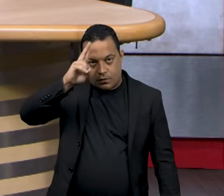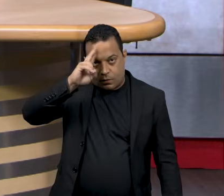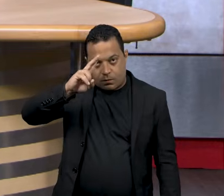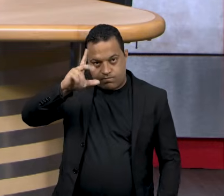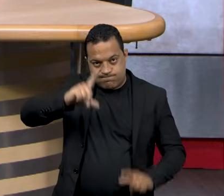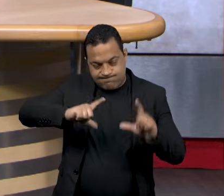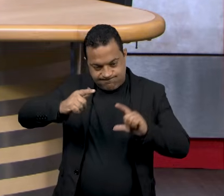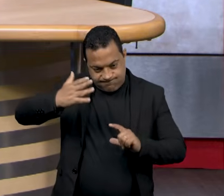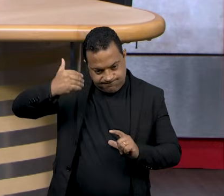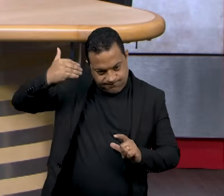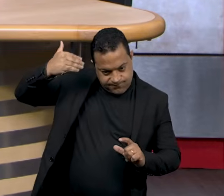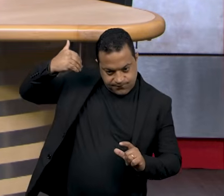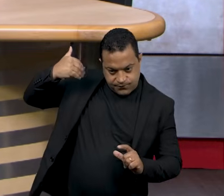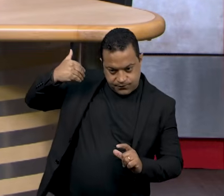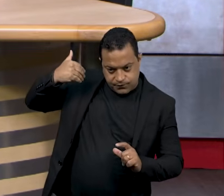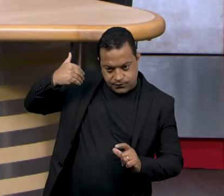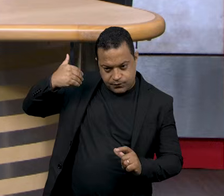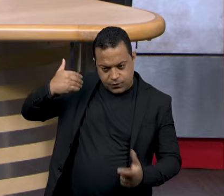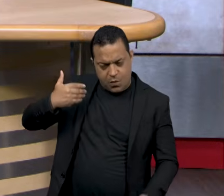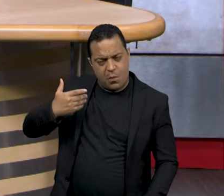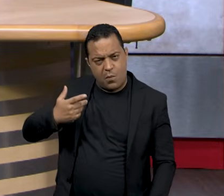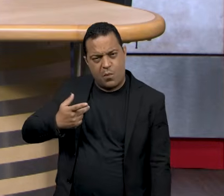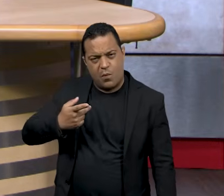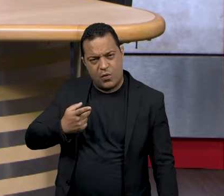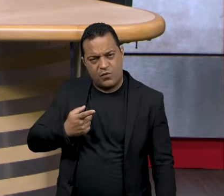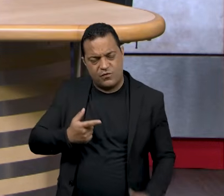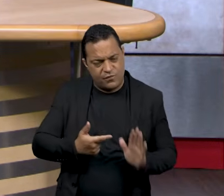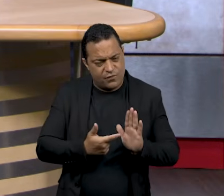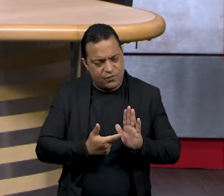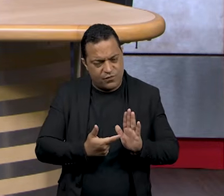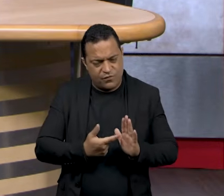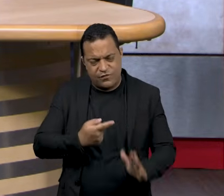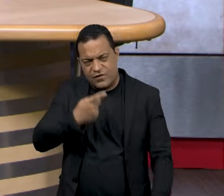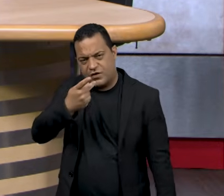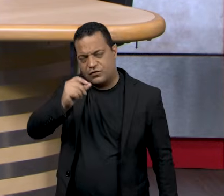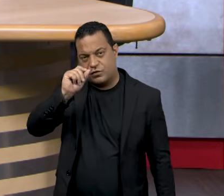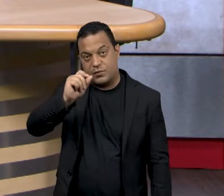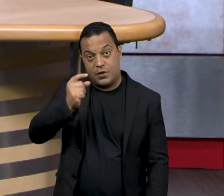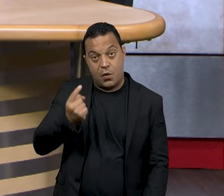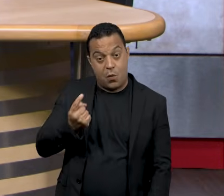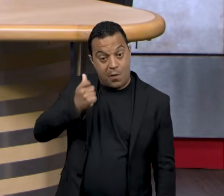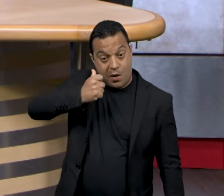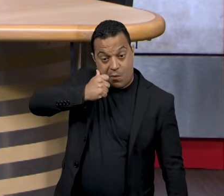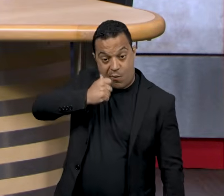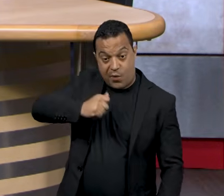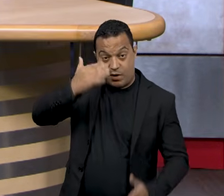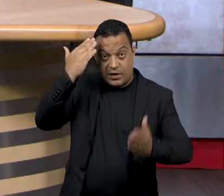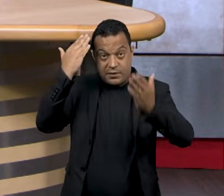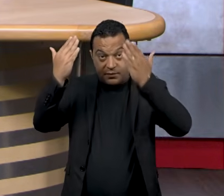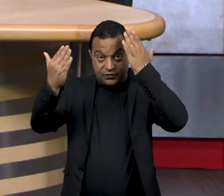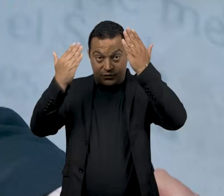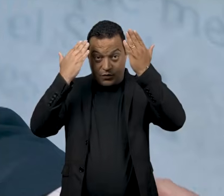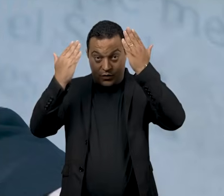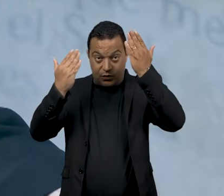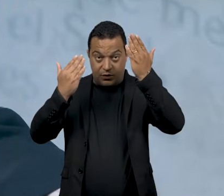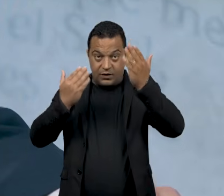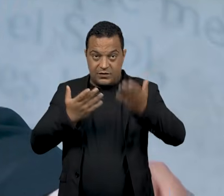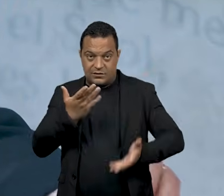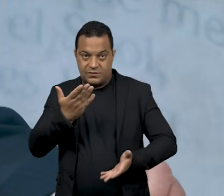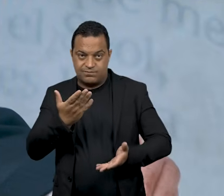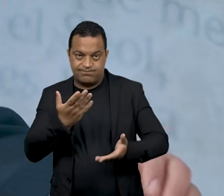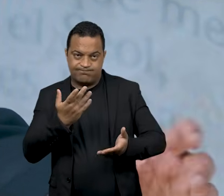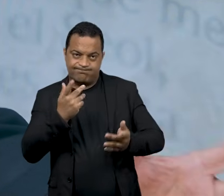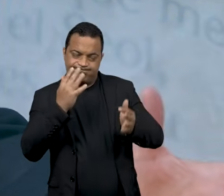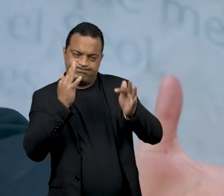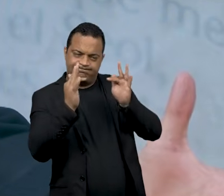lembro nesse episódio que foi citado sobre uma psicóloga que ela tinha uma expressão para quando